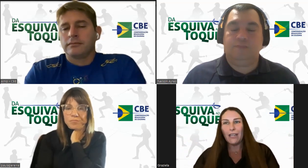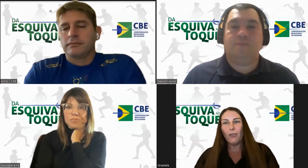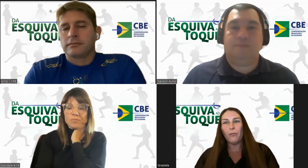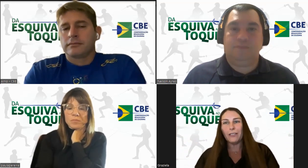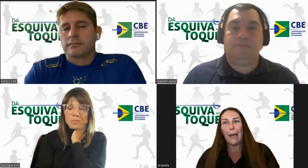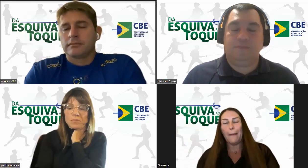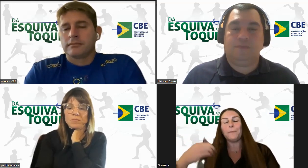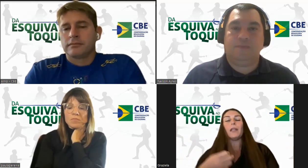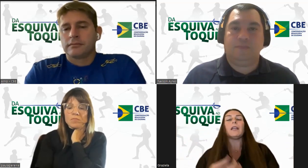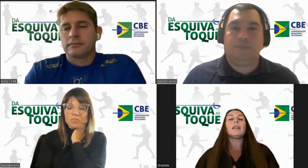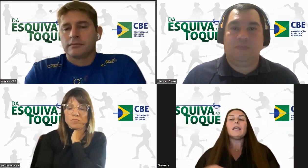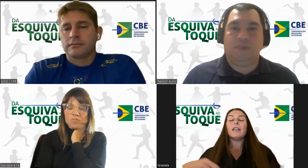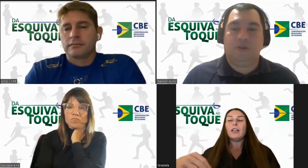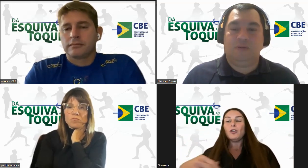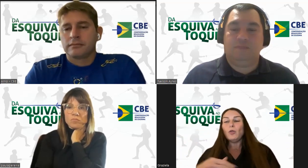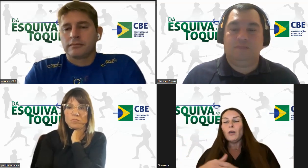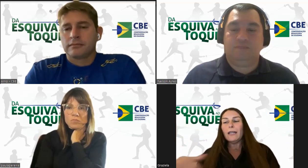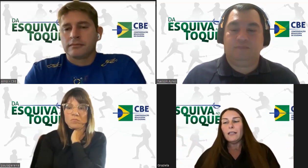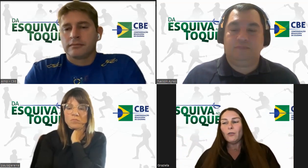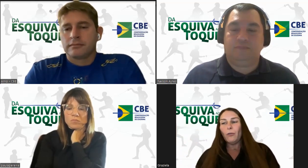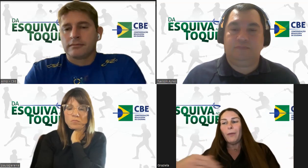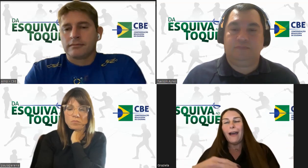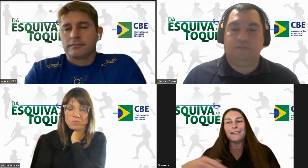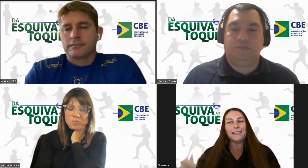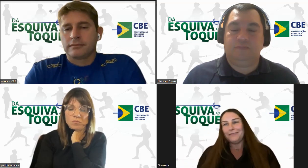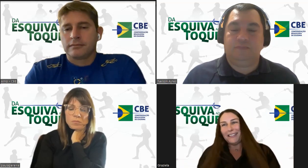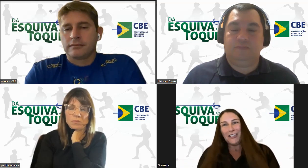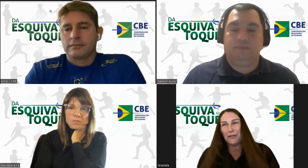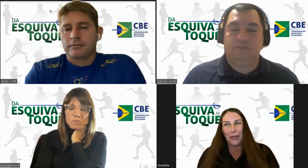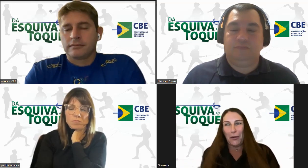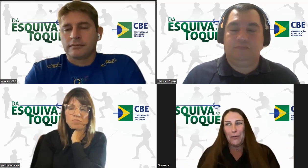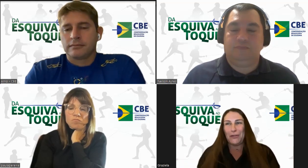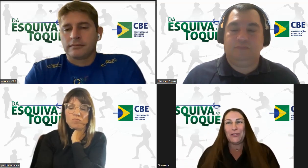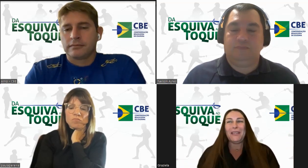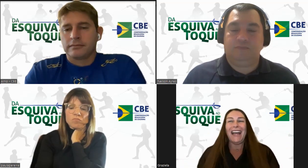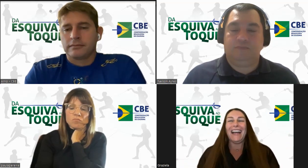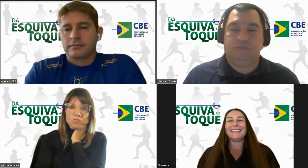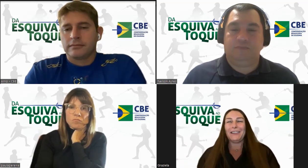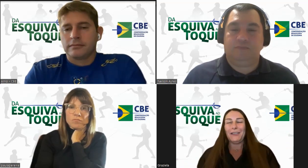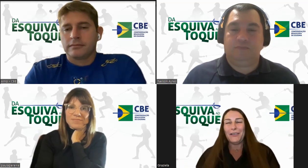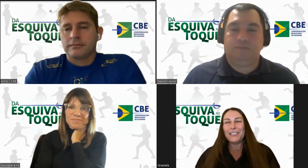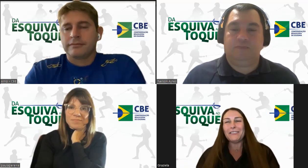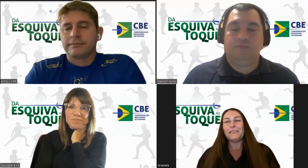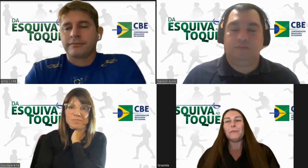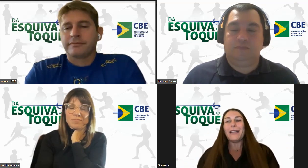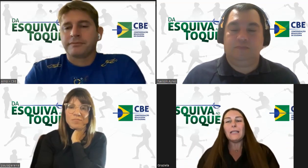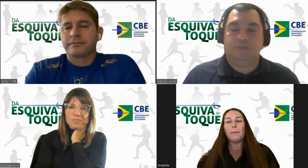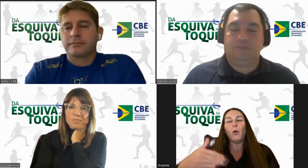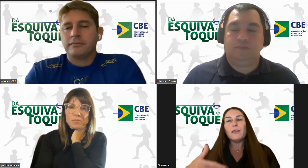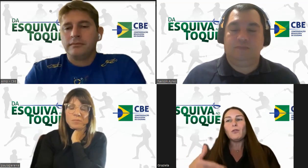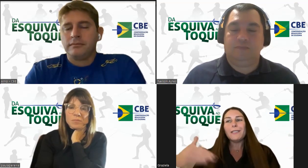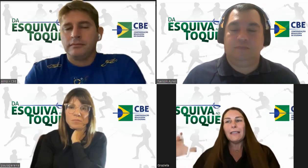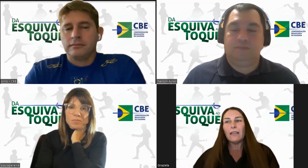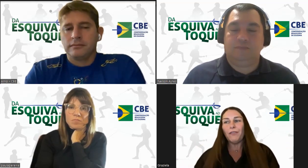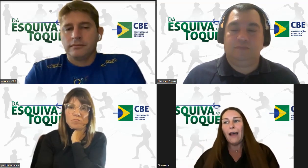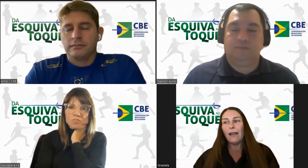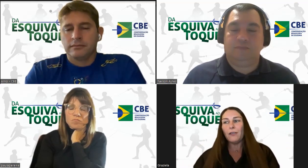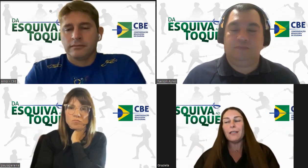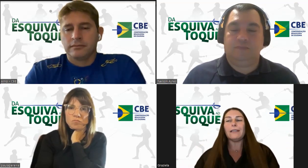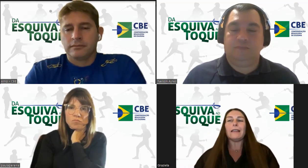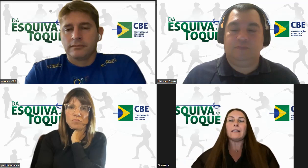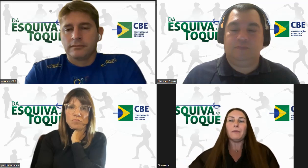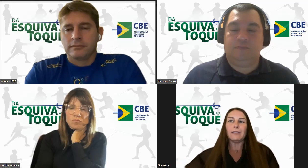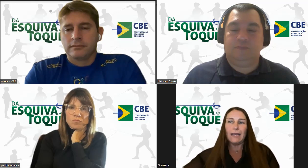que também vai incomodar durante o combate a gente não tem como consumir nada lógico mas depois nos